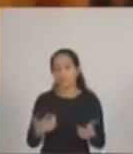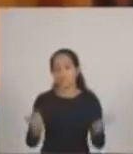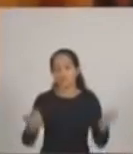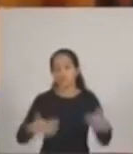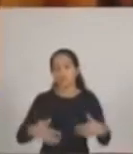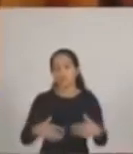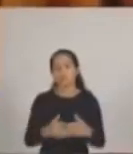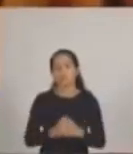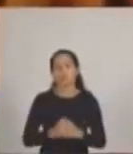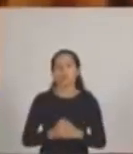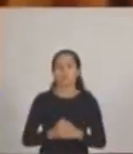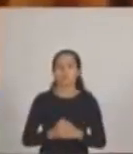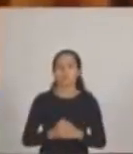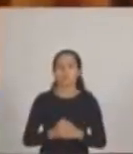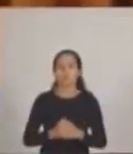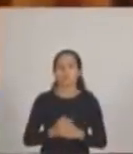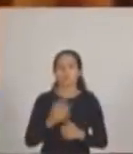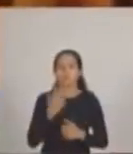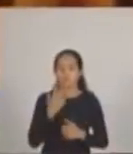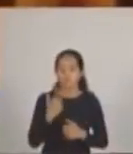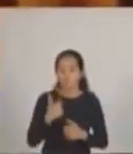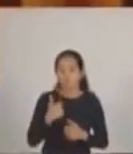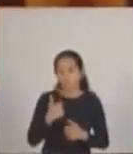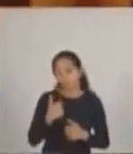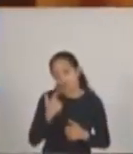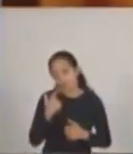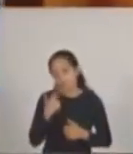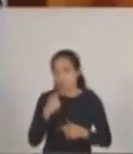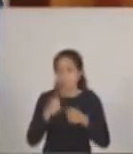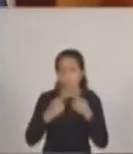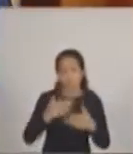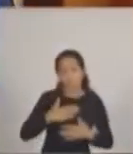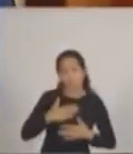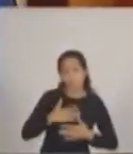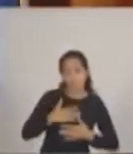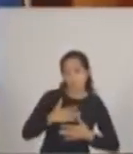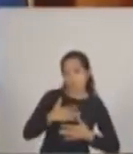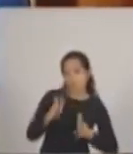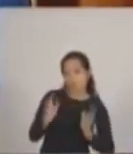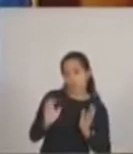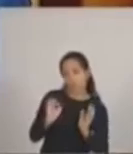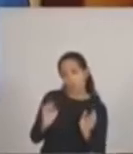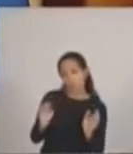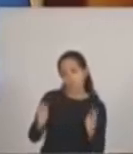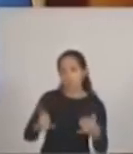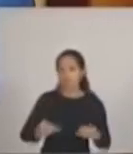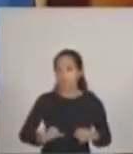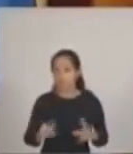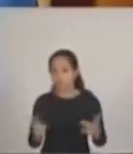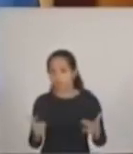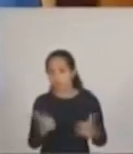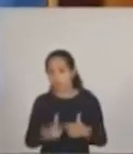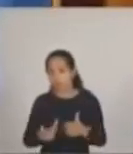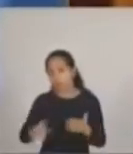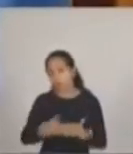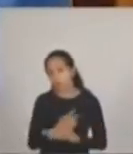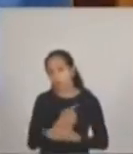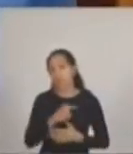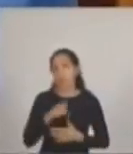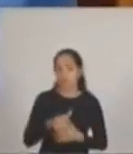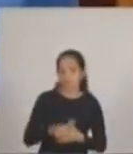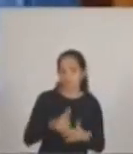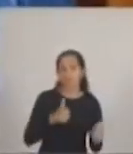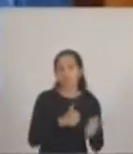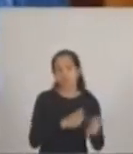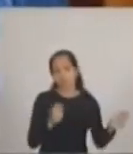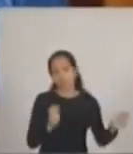Ok. Eu quis fazer, fiz questão de tirar essa dúvida, porque senão a gente podia sofrer. De qualquer forma, o tribunal tem competência